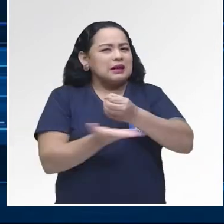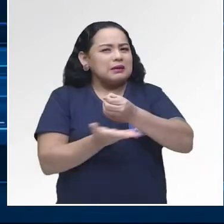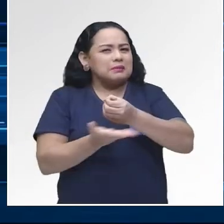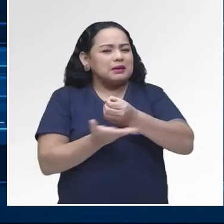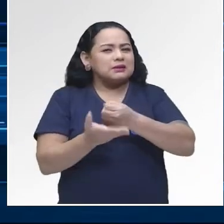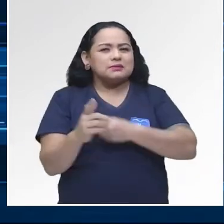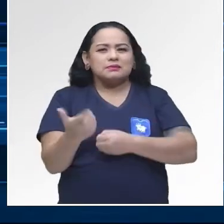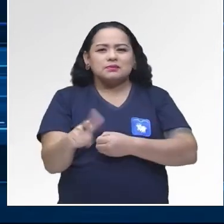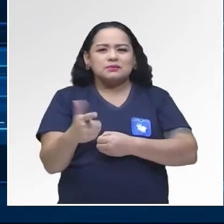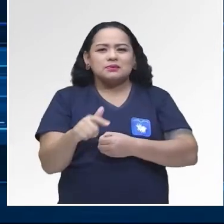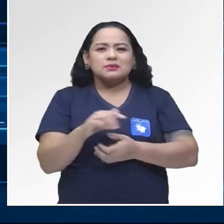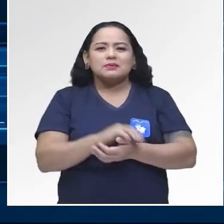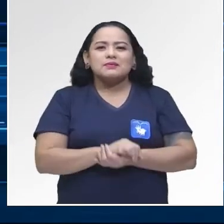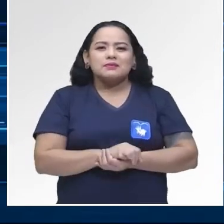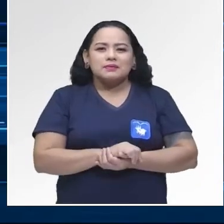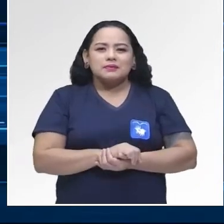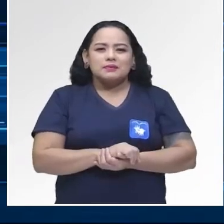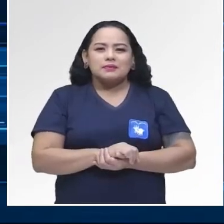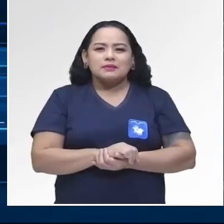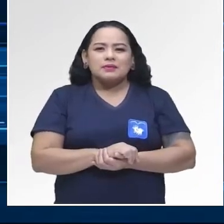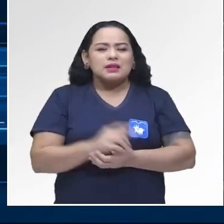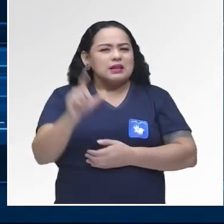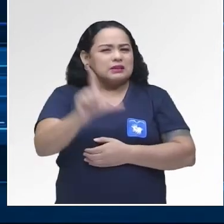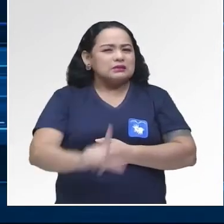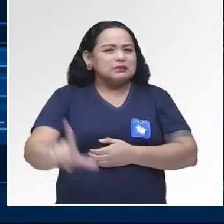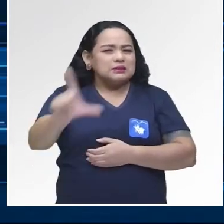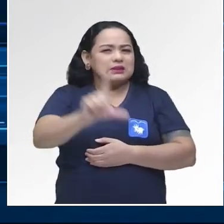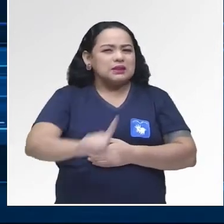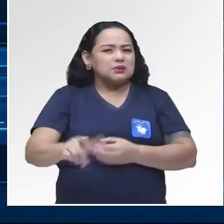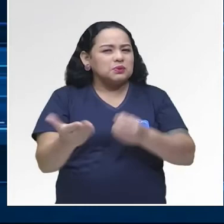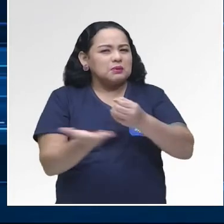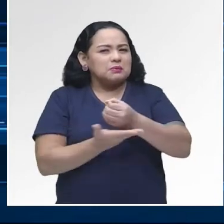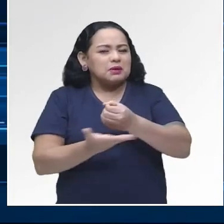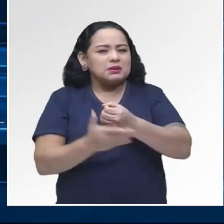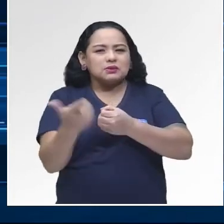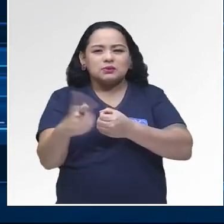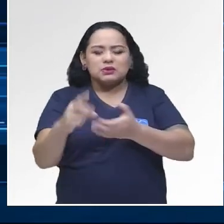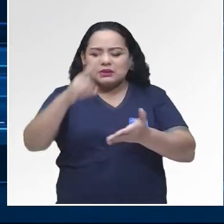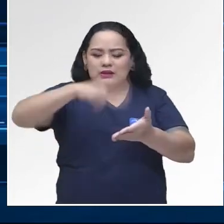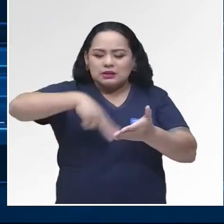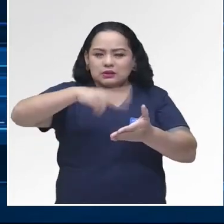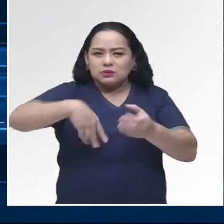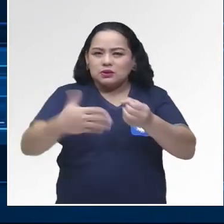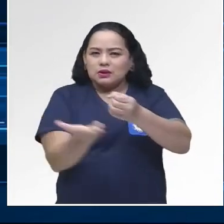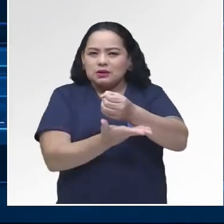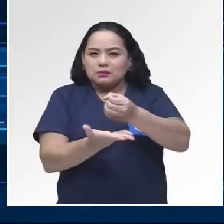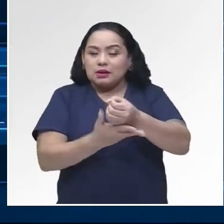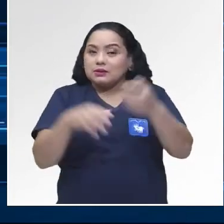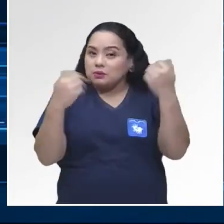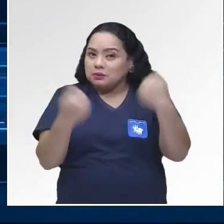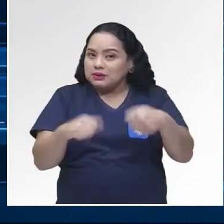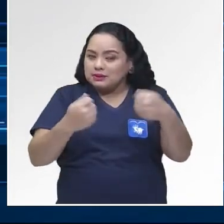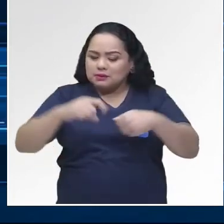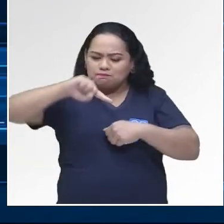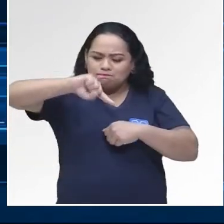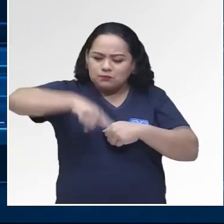nem na literatura, né, nem na leitura. Então, temos que aprofundar isso aí.